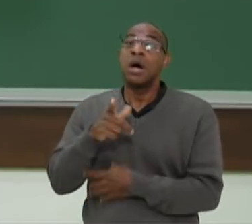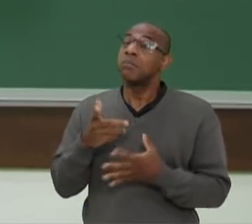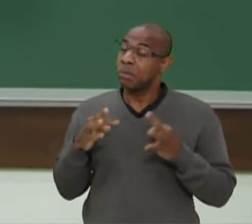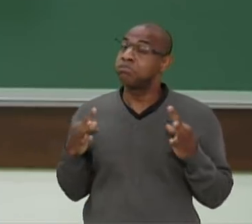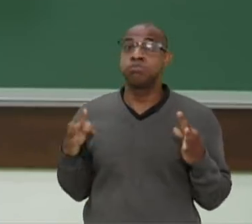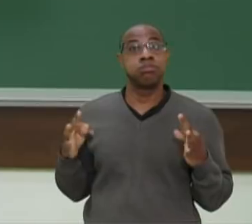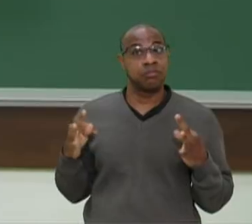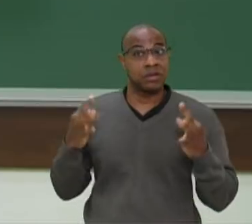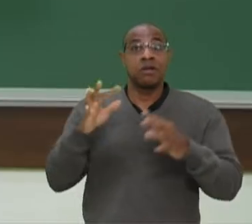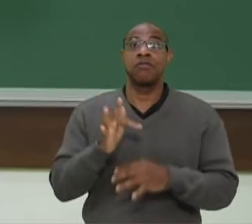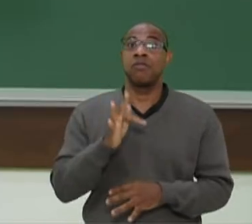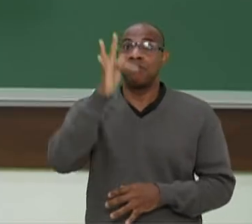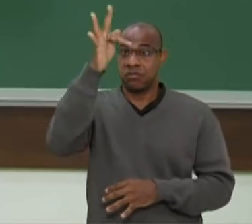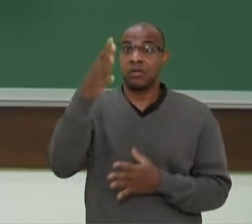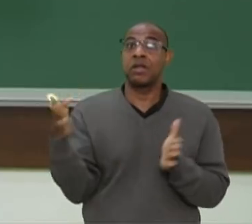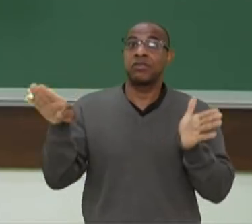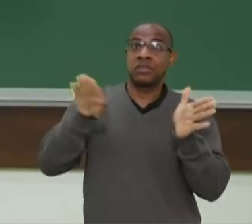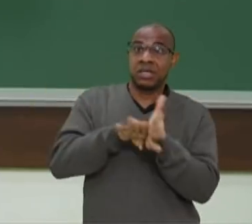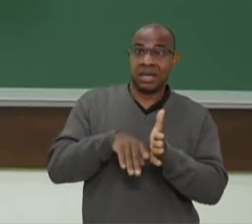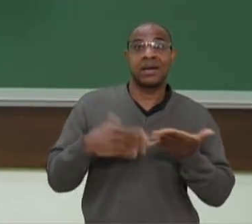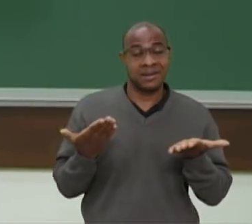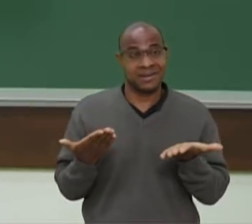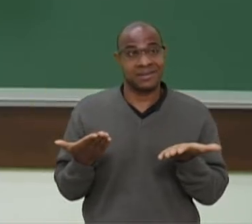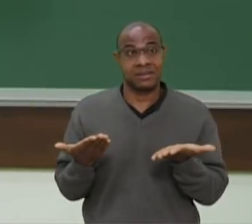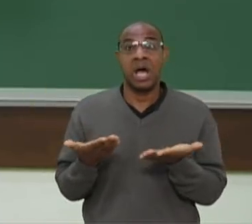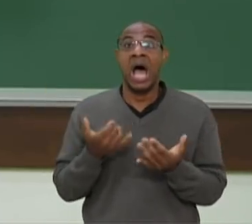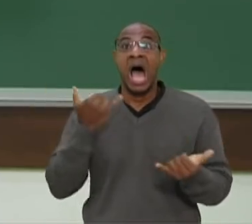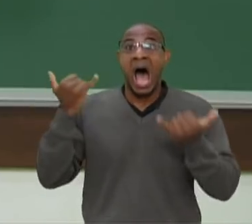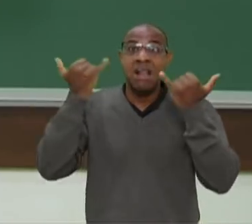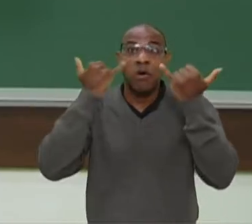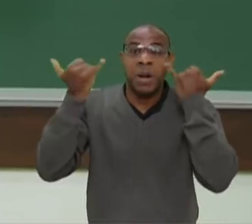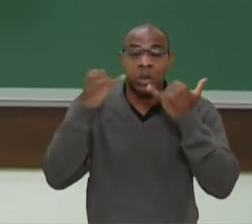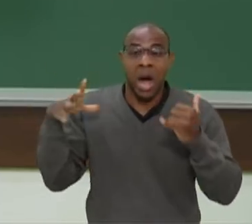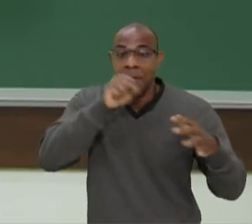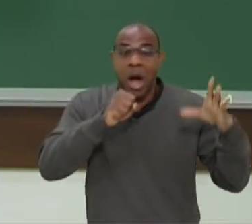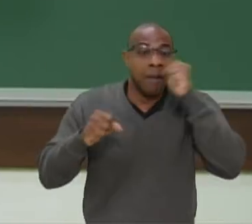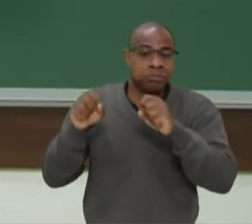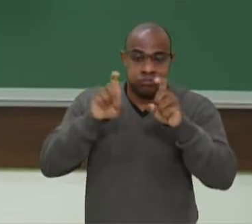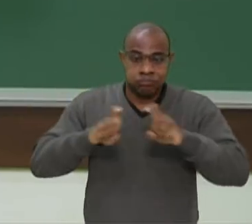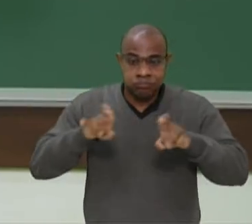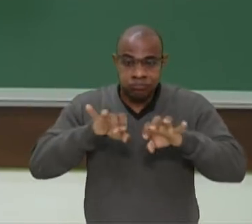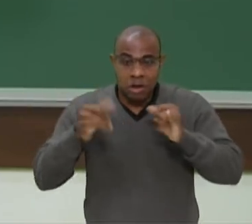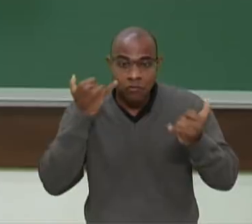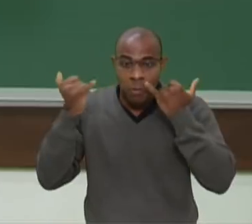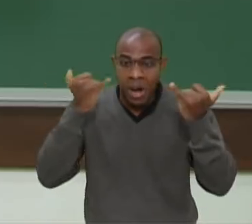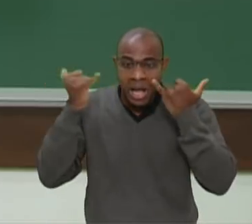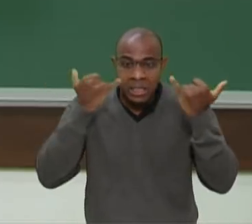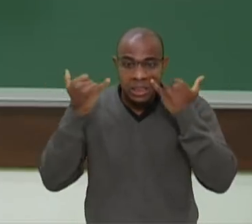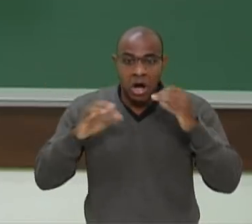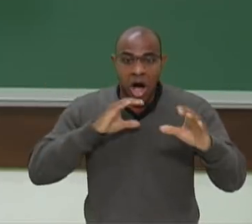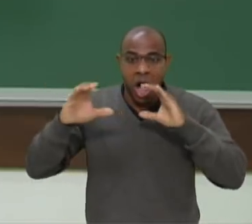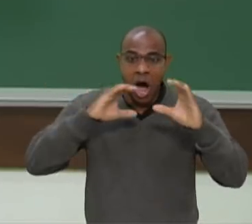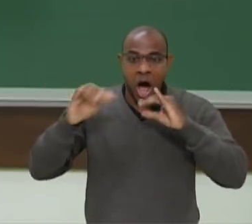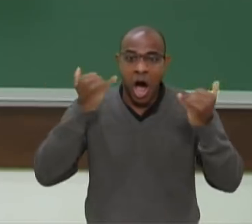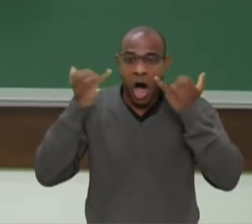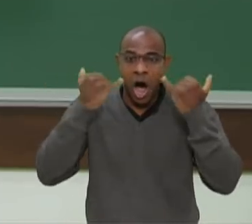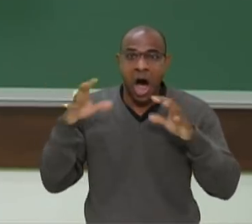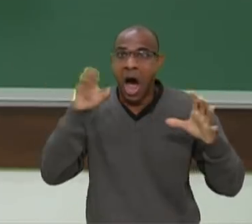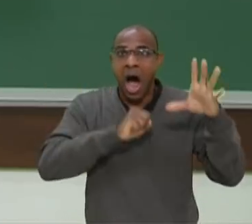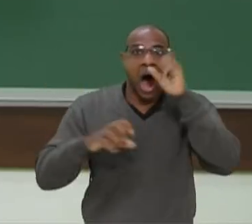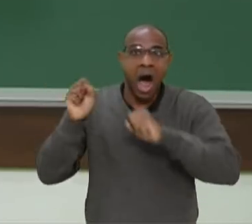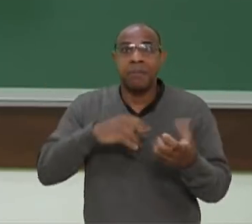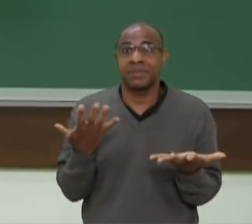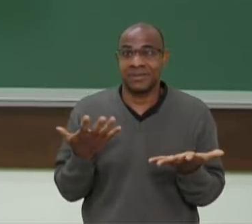está avançando e as informações estão chegando muito rápido. E por que a gente não falar de um tema